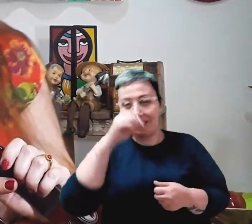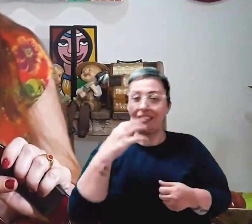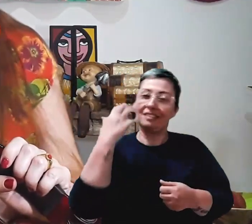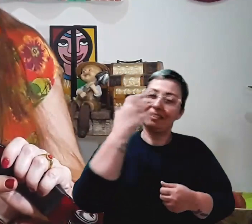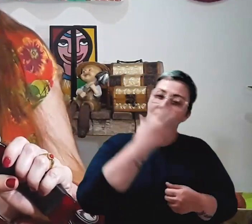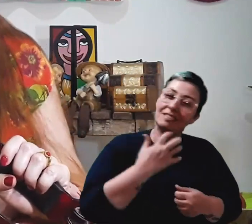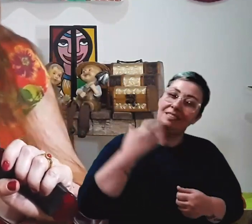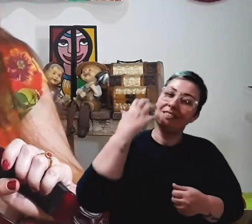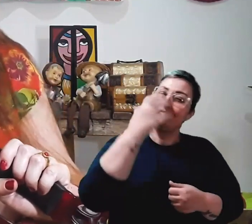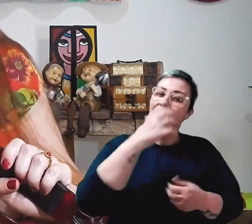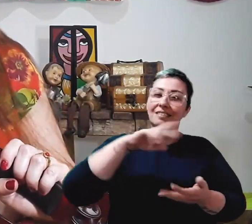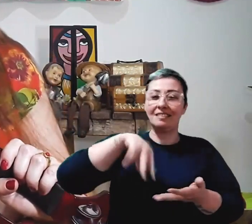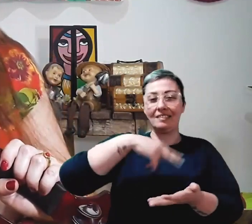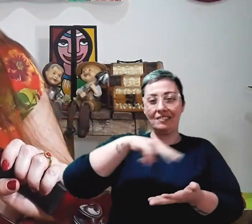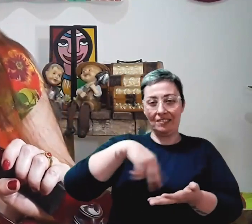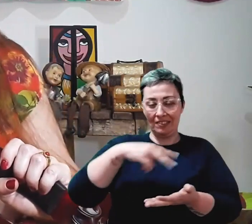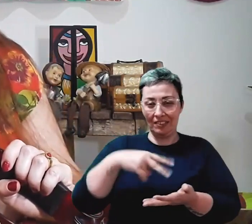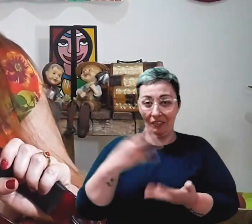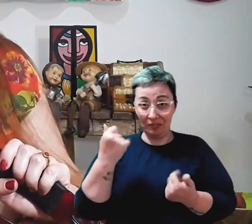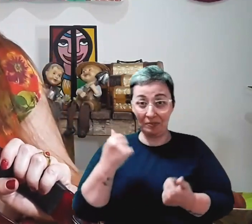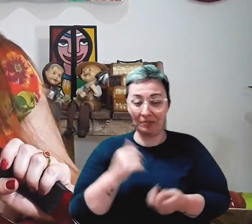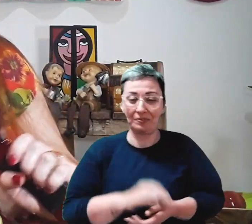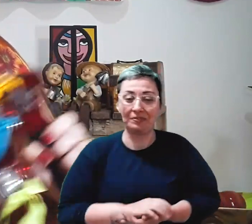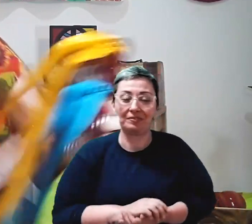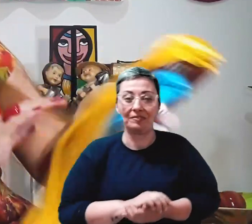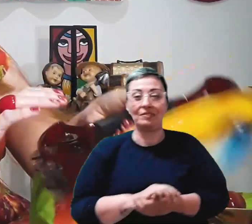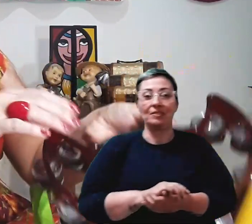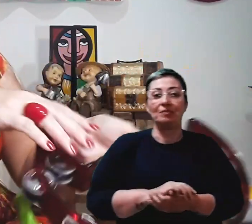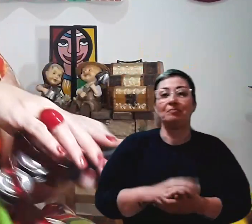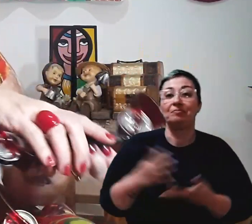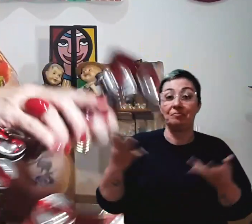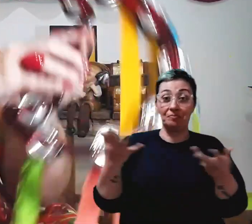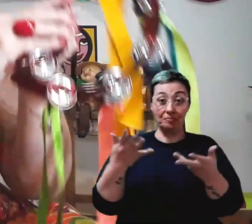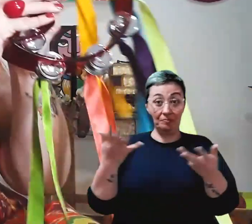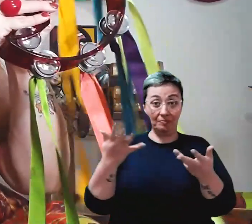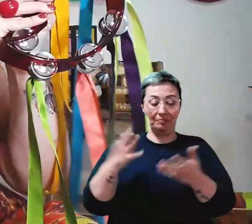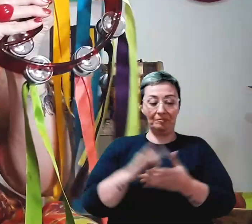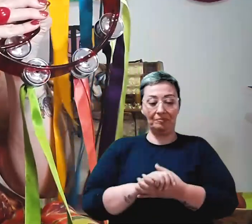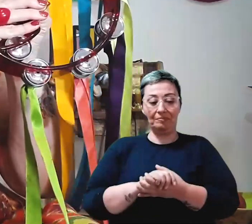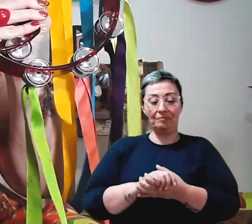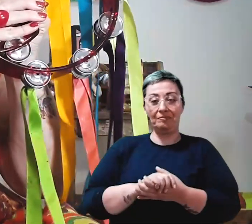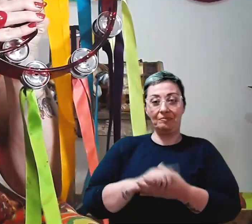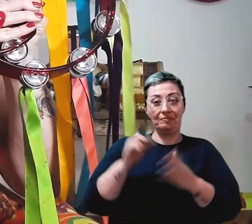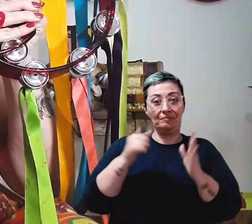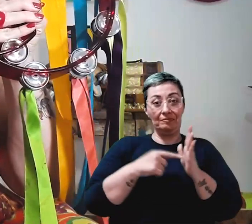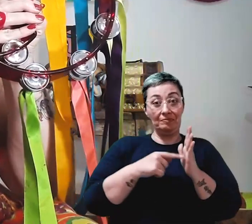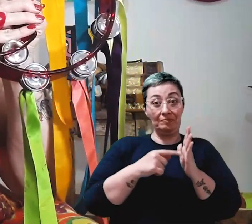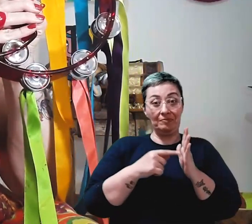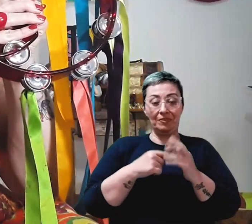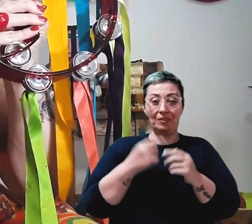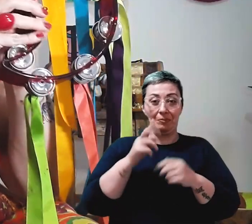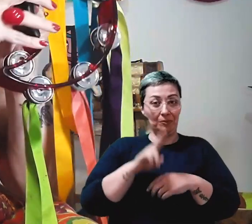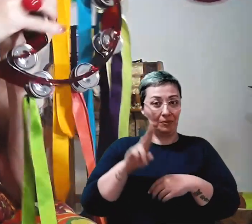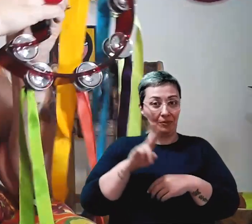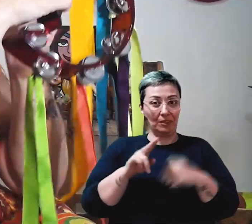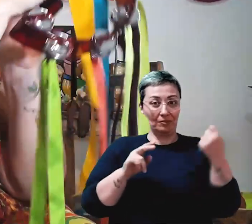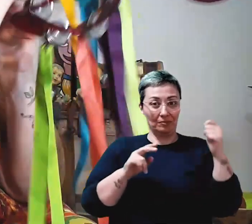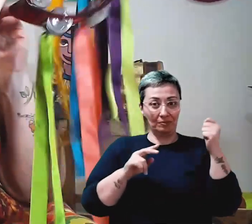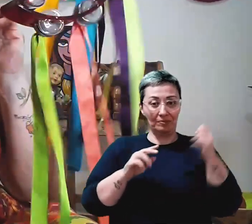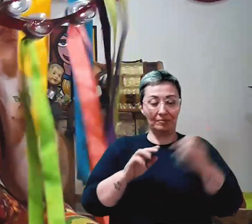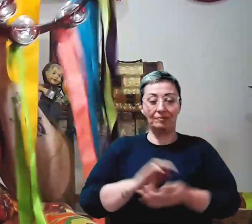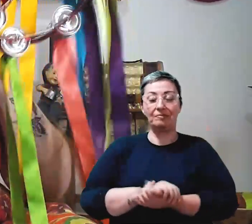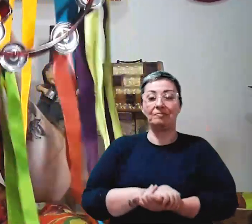e cantar e dançar. Vamos lá? Hoje, a nossa companheirinha será a